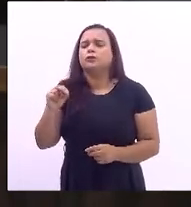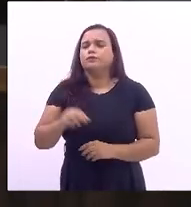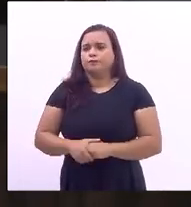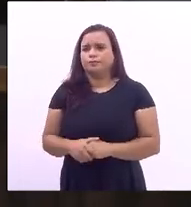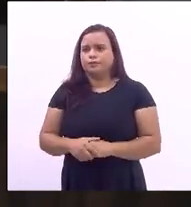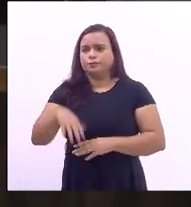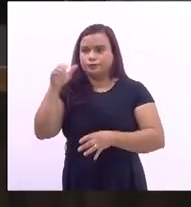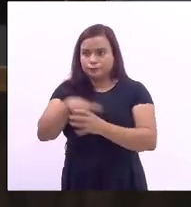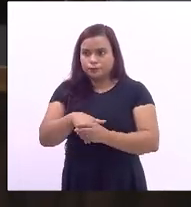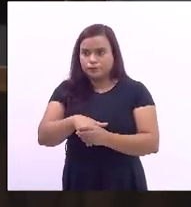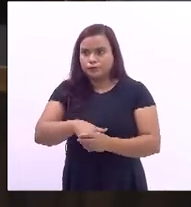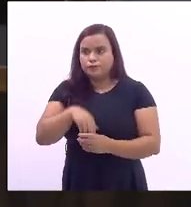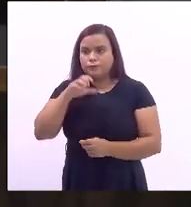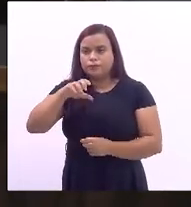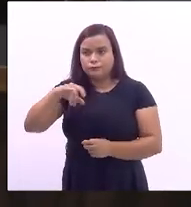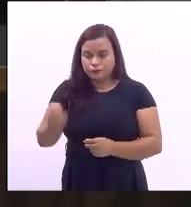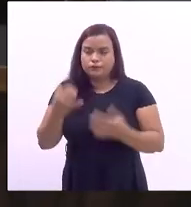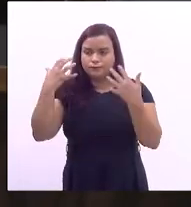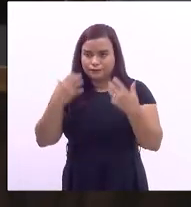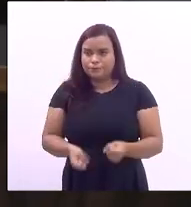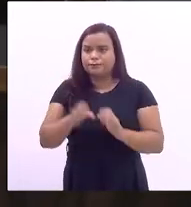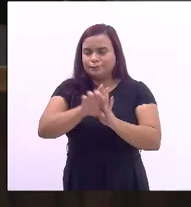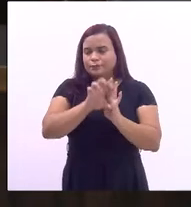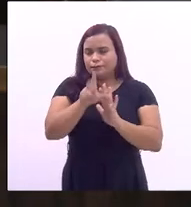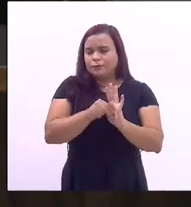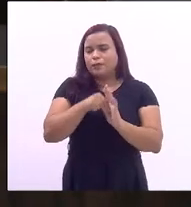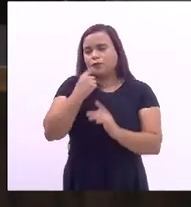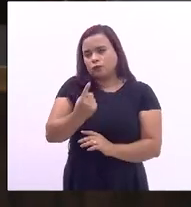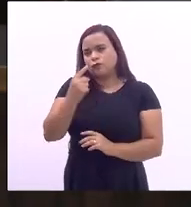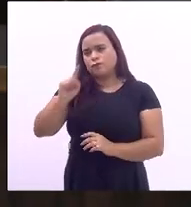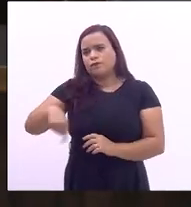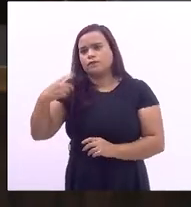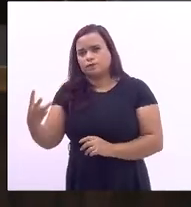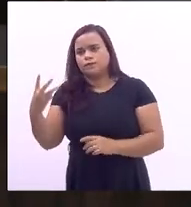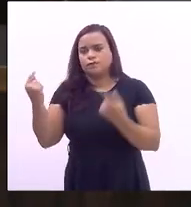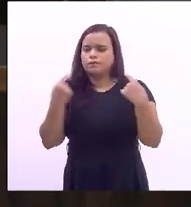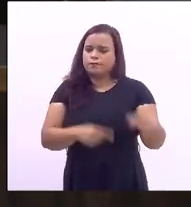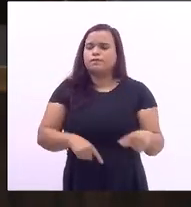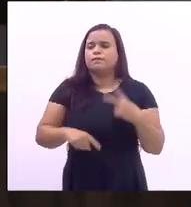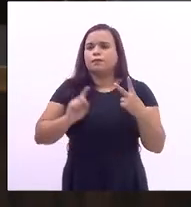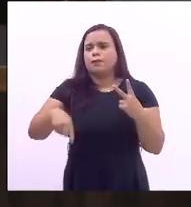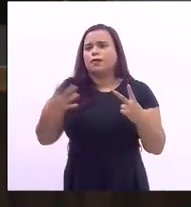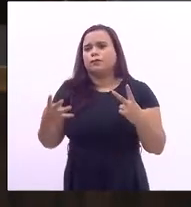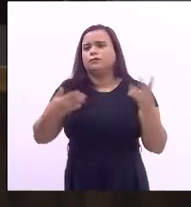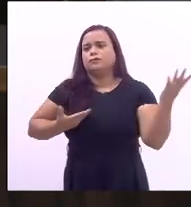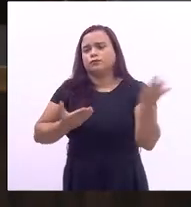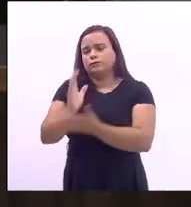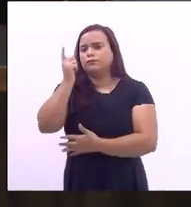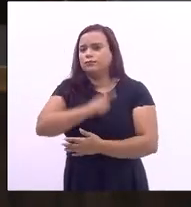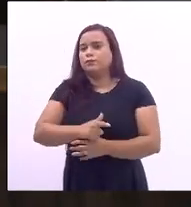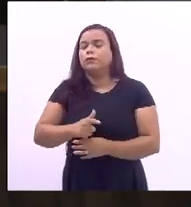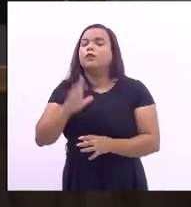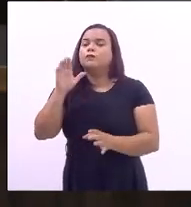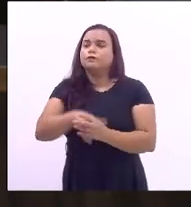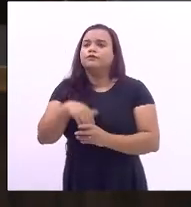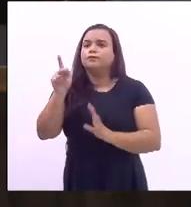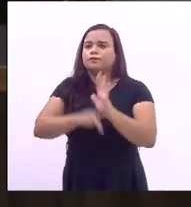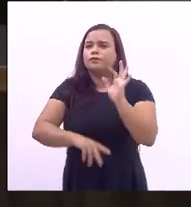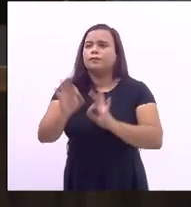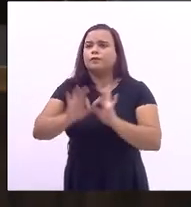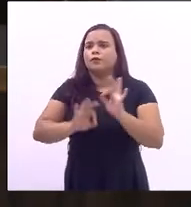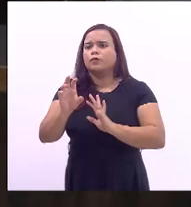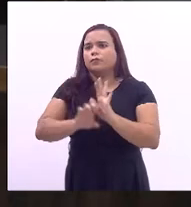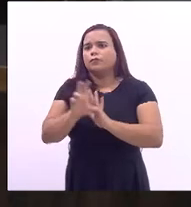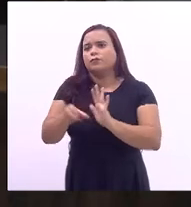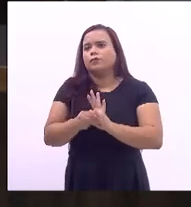comissão de condição Justiça favorável as emendas ou e três e contrário a 2 e 4 seus que a própria descrição aprovado em votação projeto